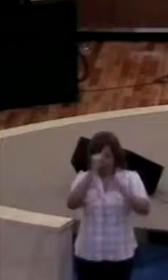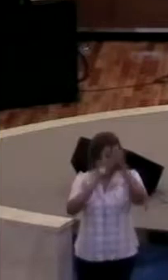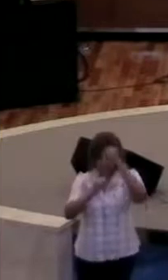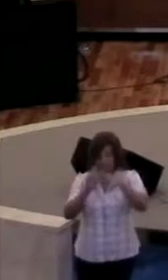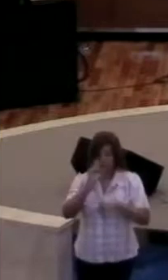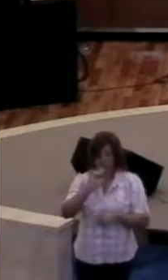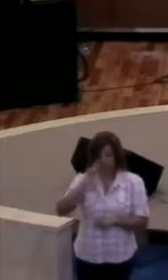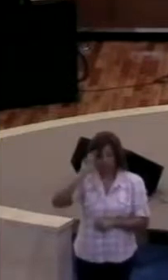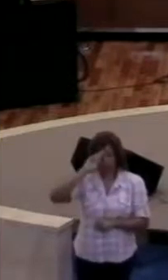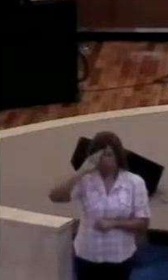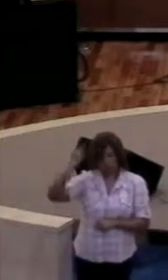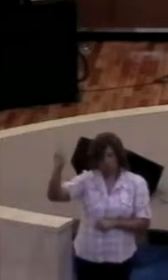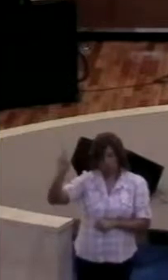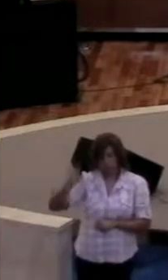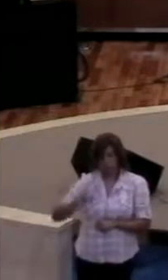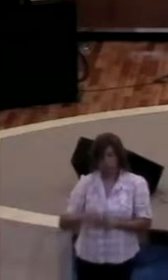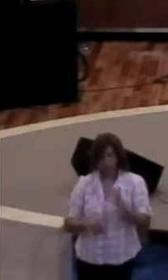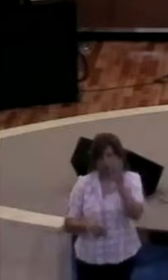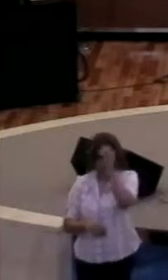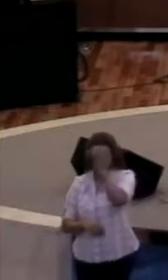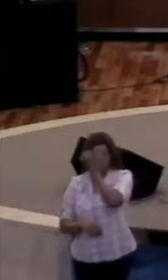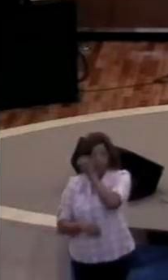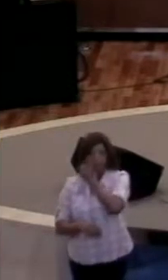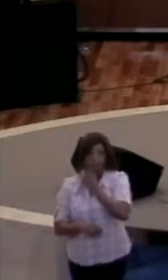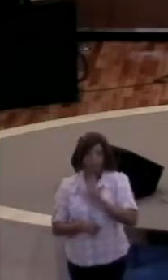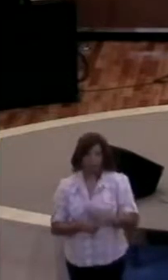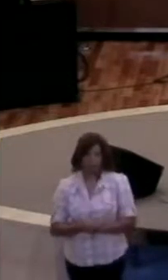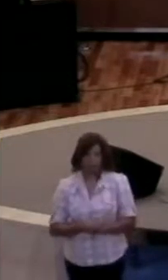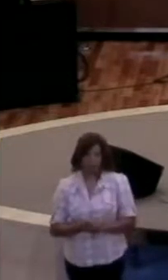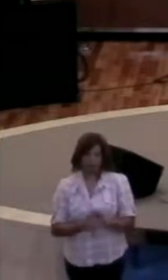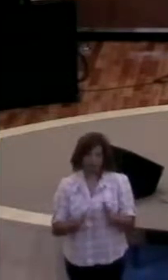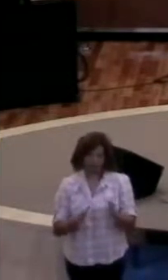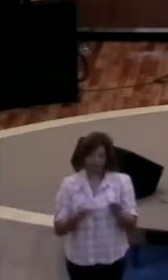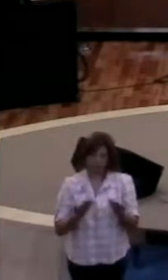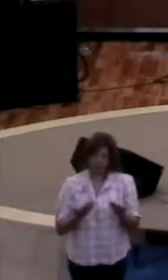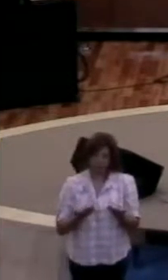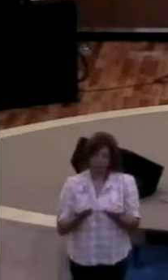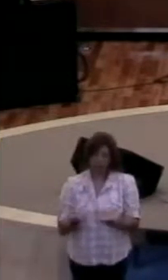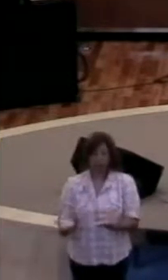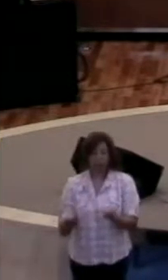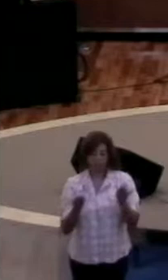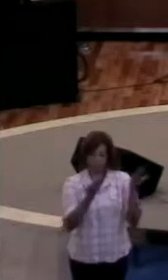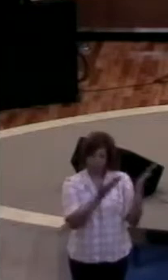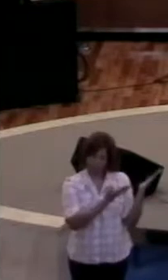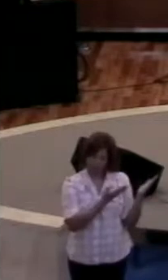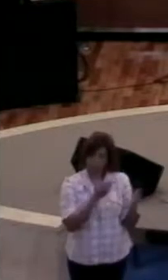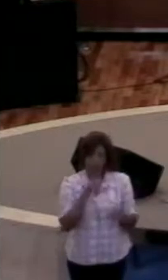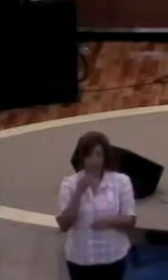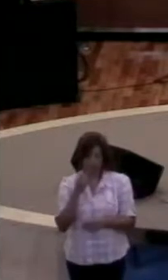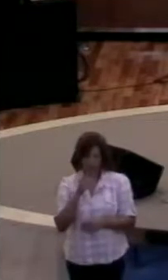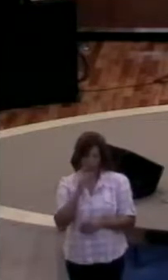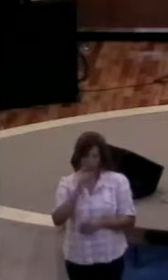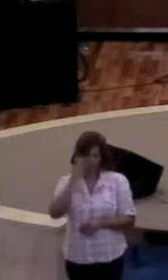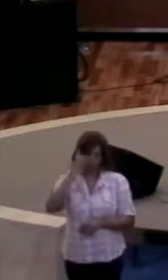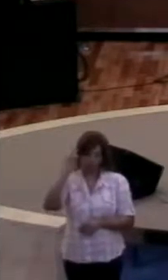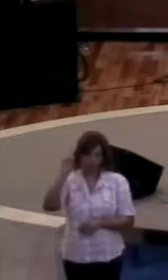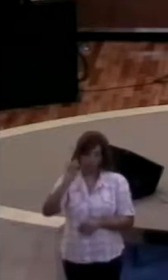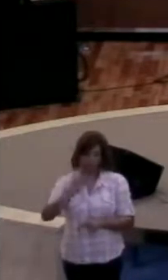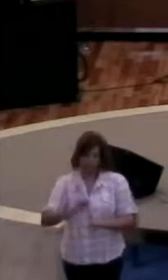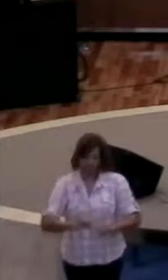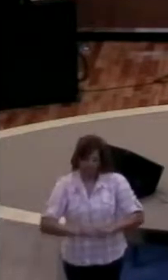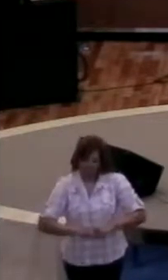Senhor. Confesso que quando convidado para estar aqui para pregar, me